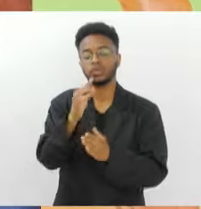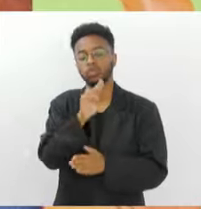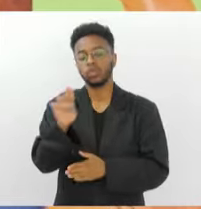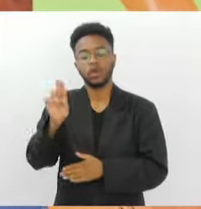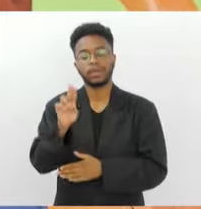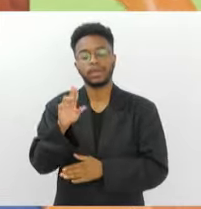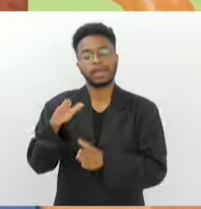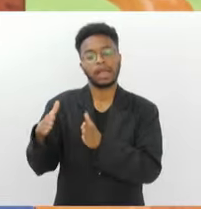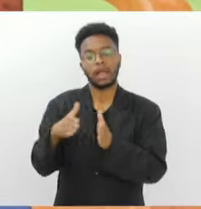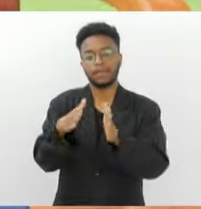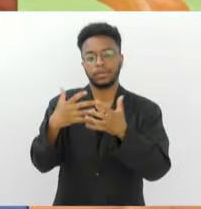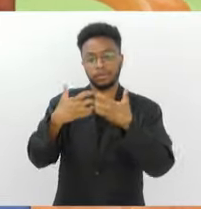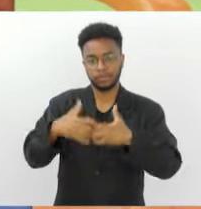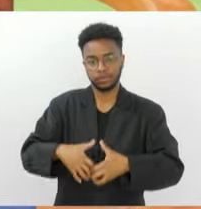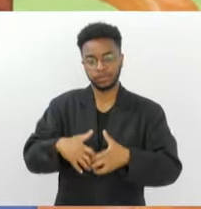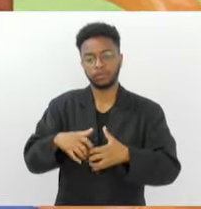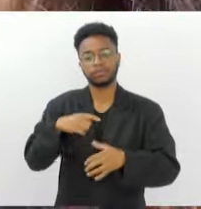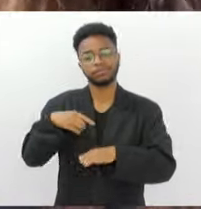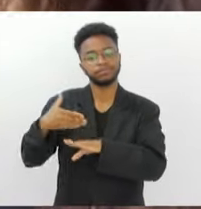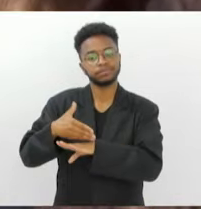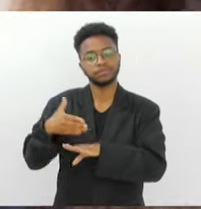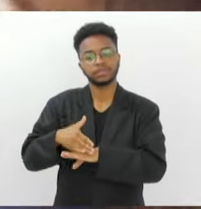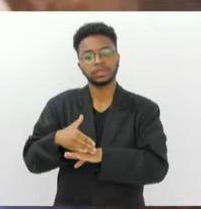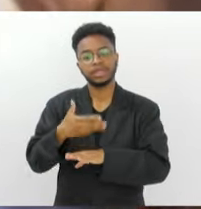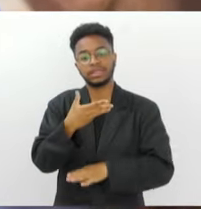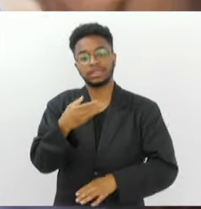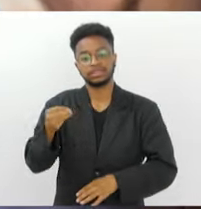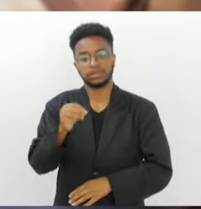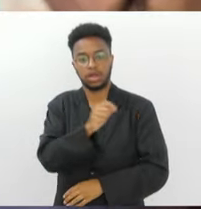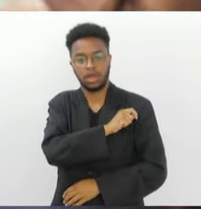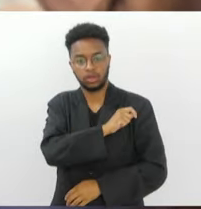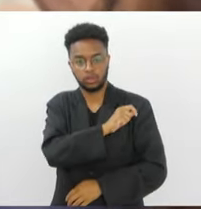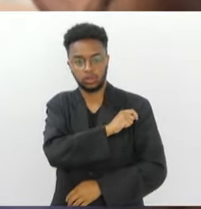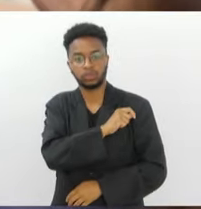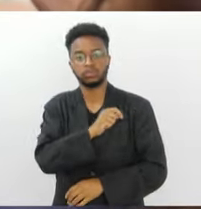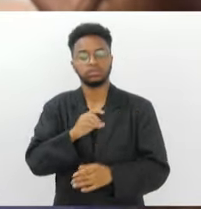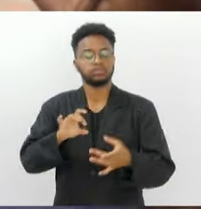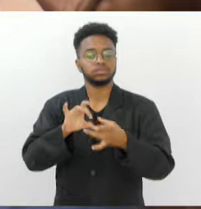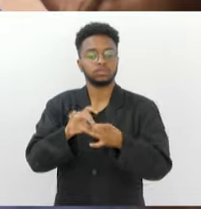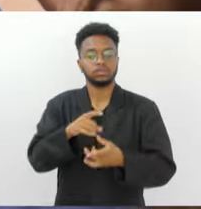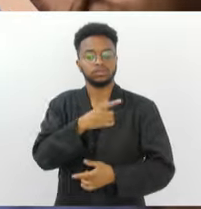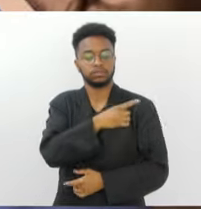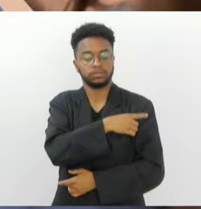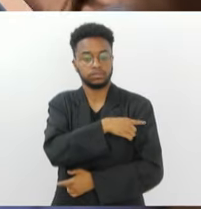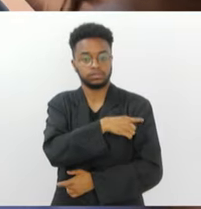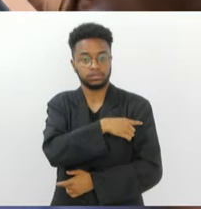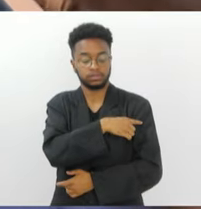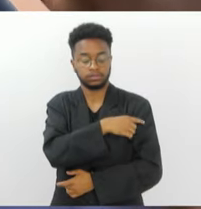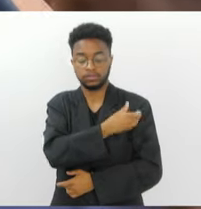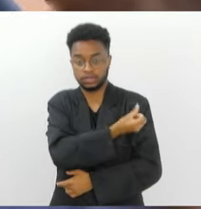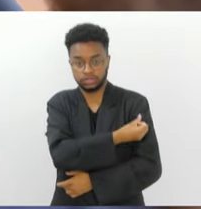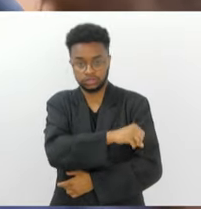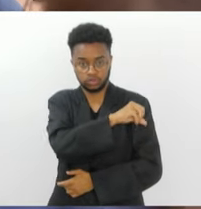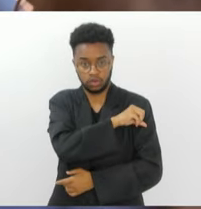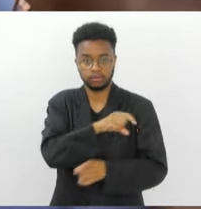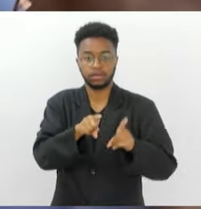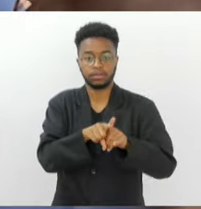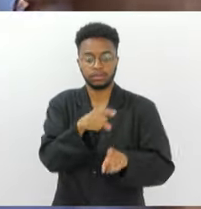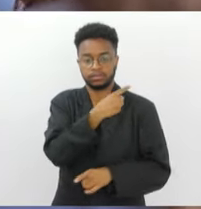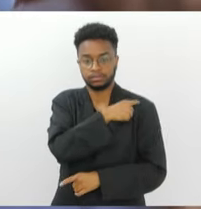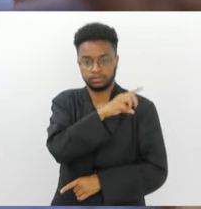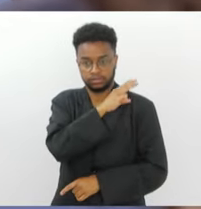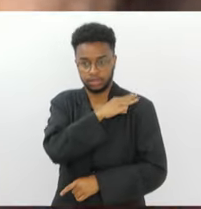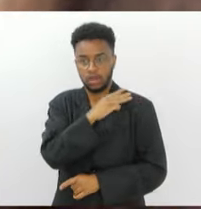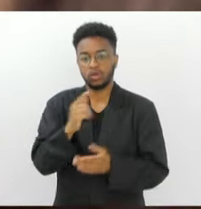de Petrópolis, conta com a participação de cerca de 300 alunos dos ensinos Fundamental 2 e Médio. O livro